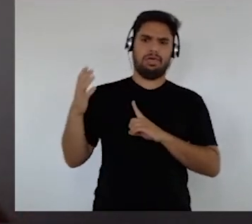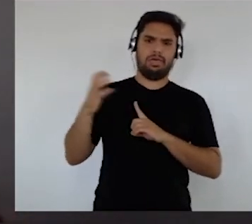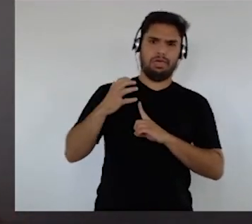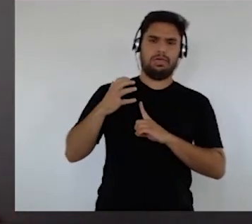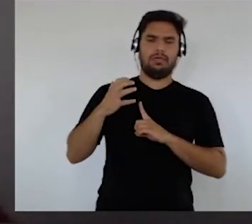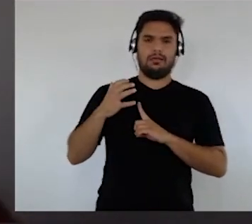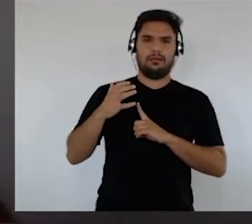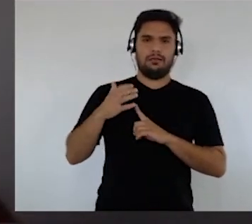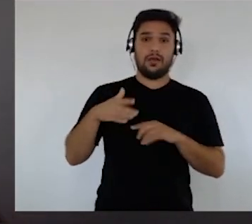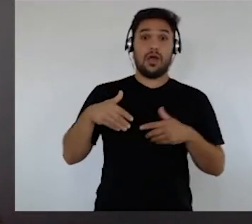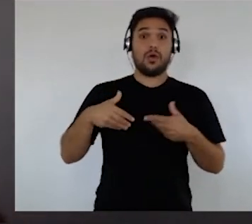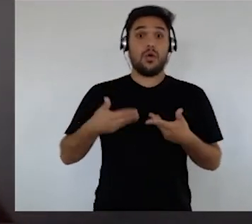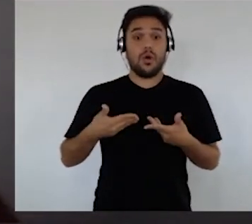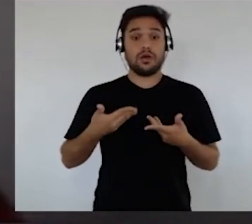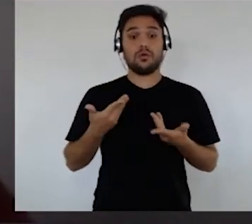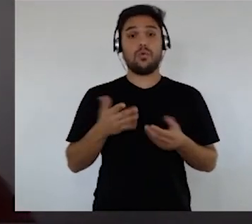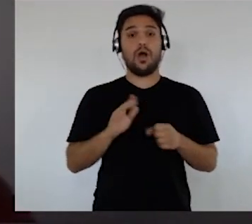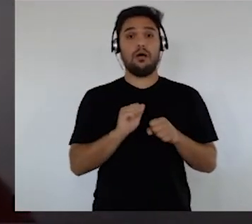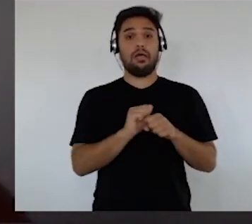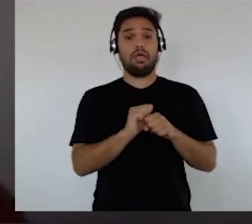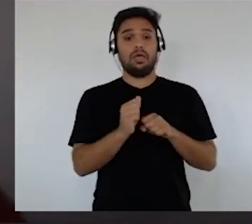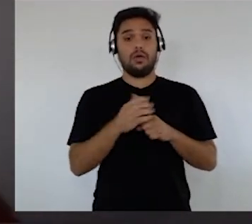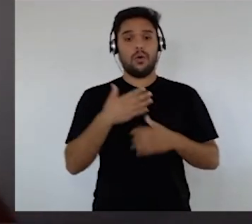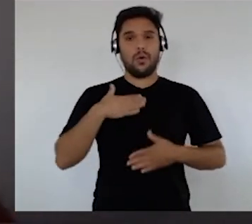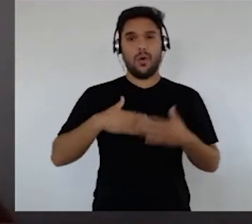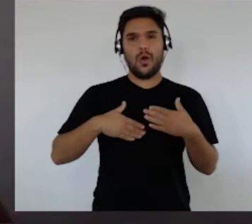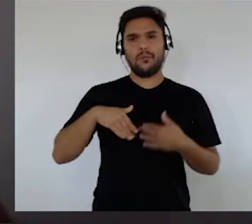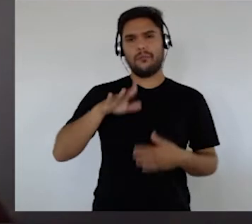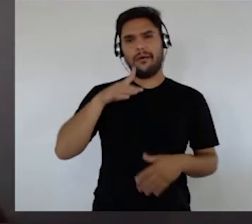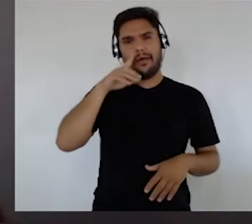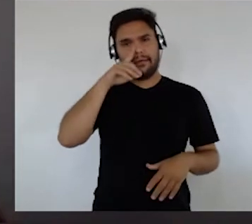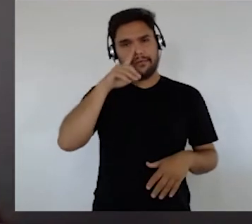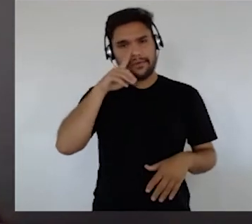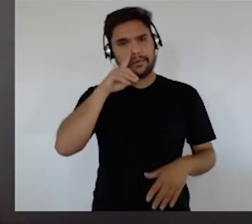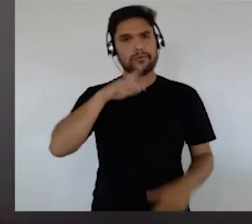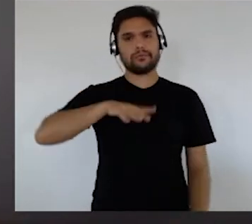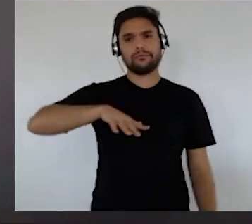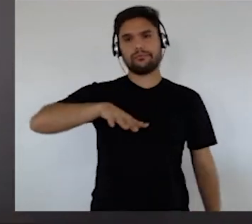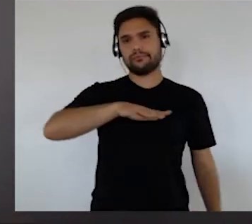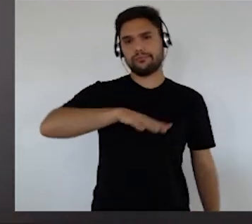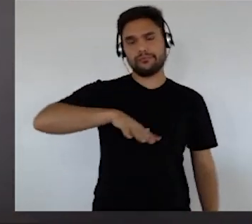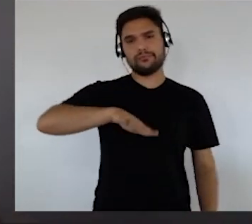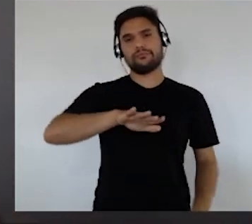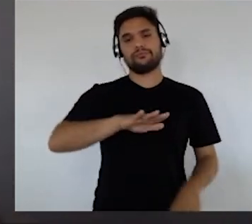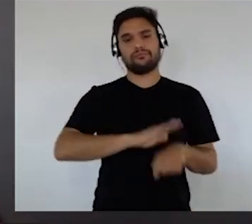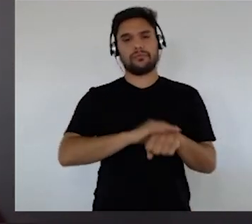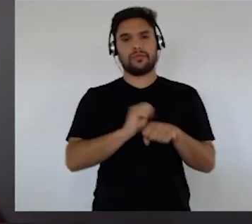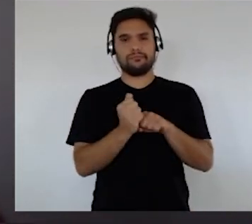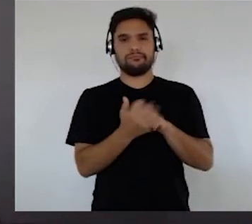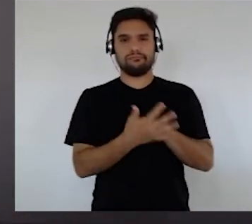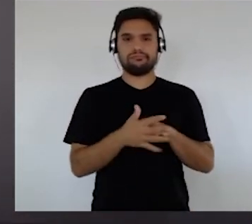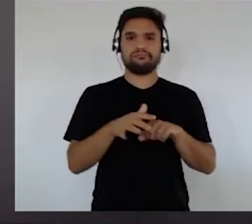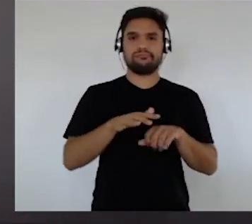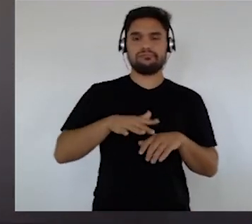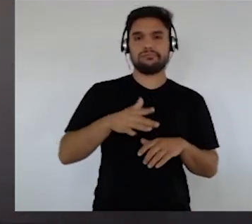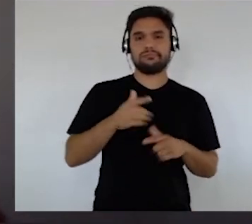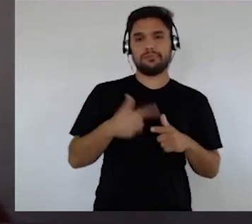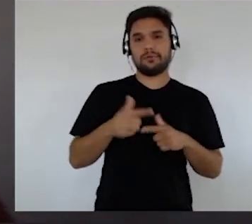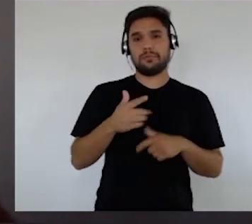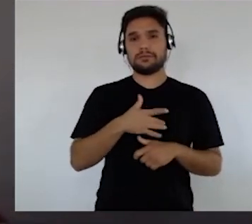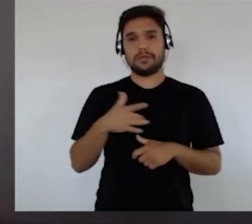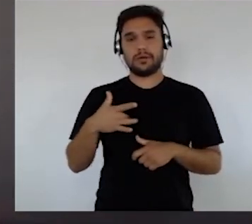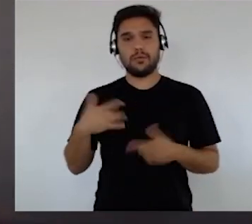da pandemia, né? Quais são esses corpos mais vulneráveis, mais vulnerabilizados, né, diante dessa crise de saúde, dessa